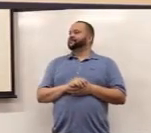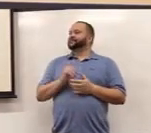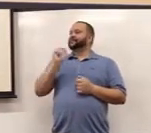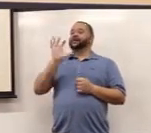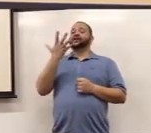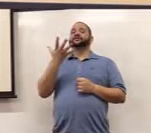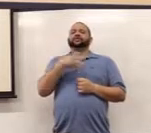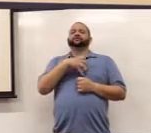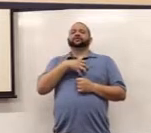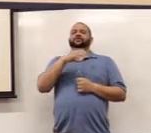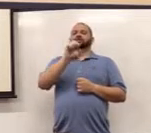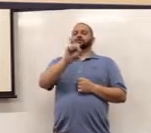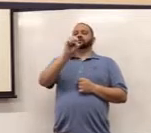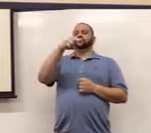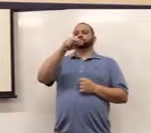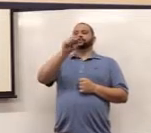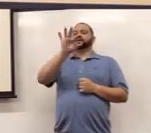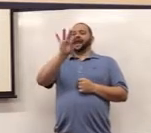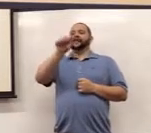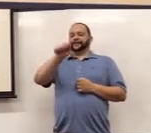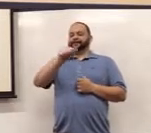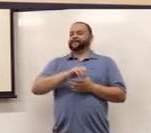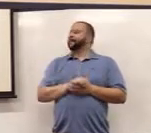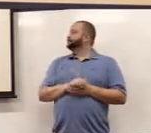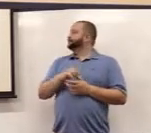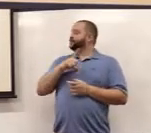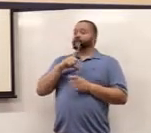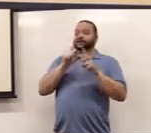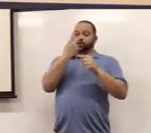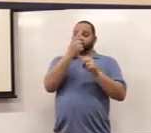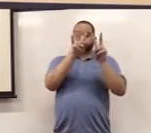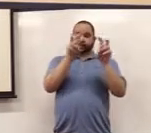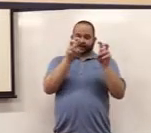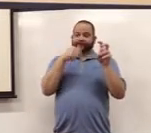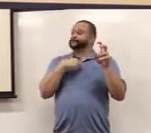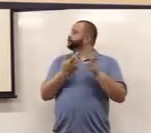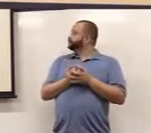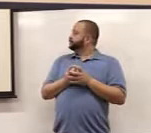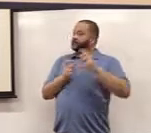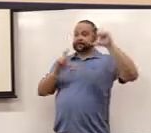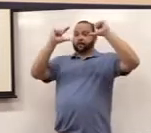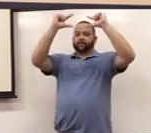forma sonata? A gente vai ter um tema que vai estar nessa escala aqui.